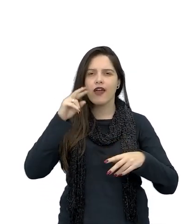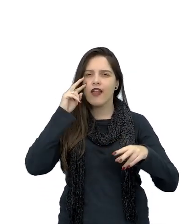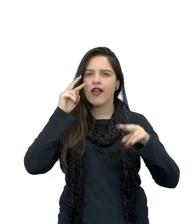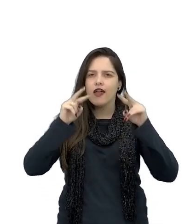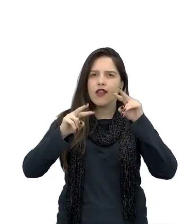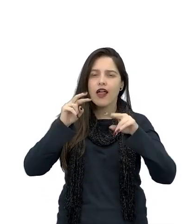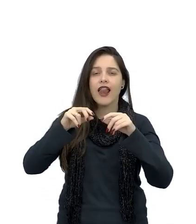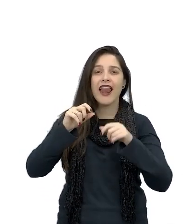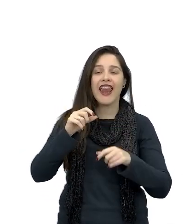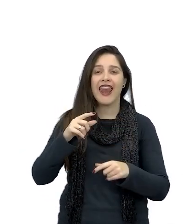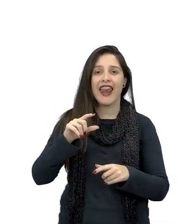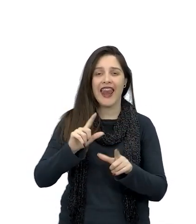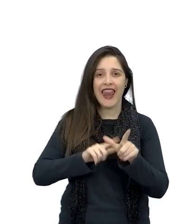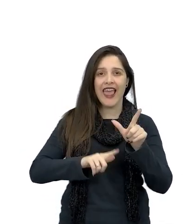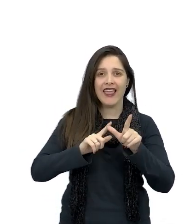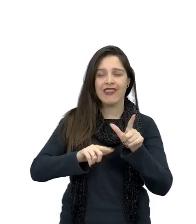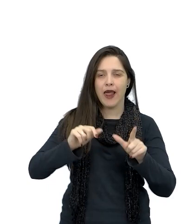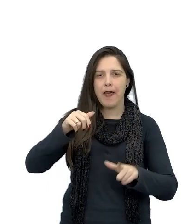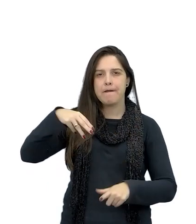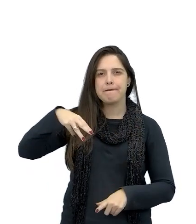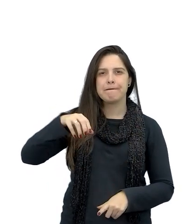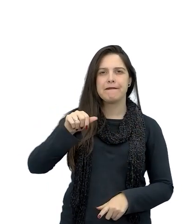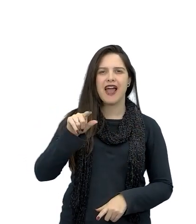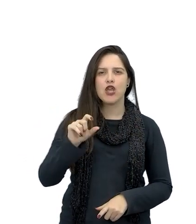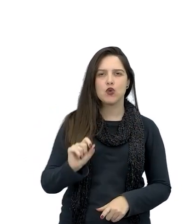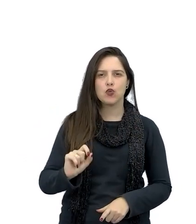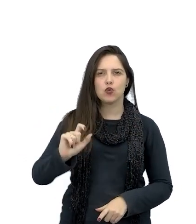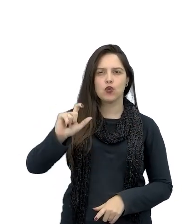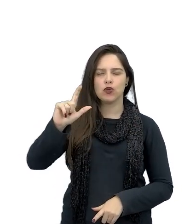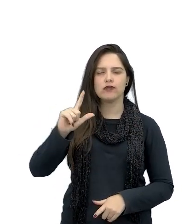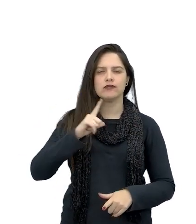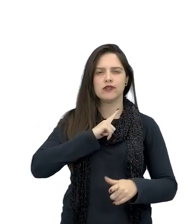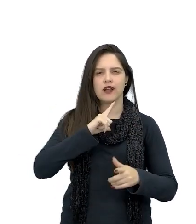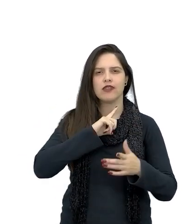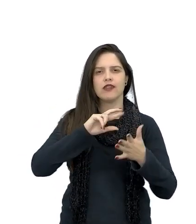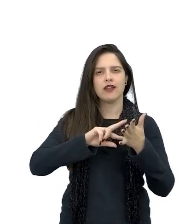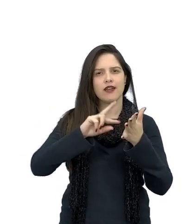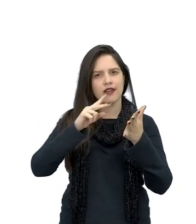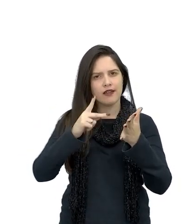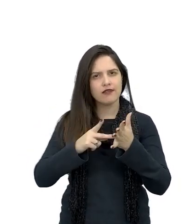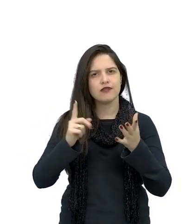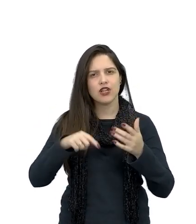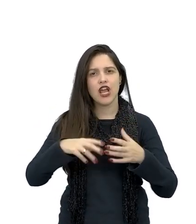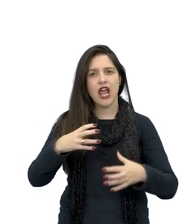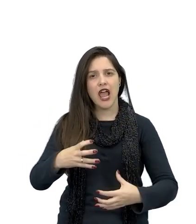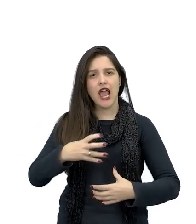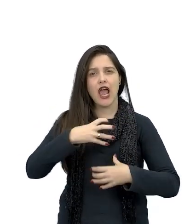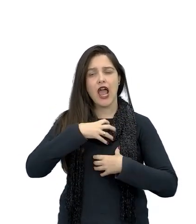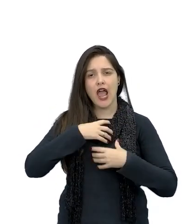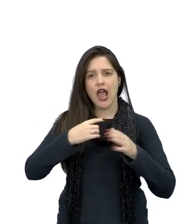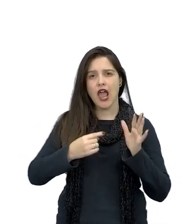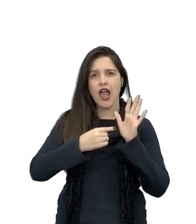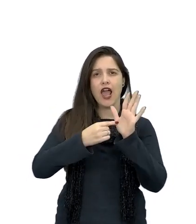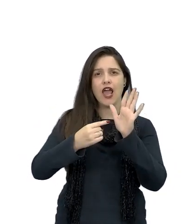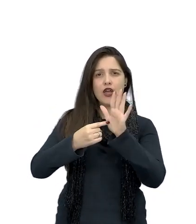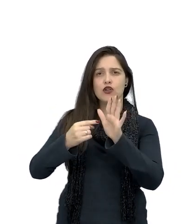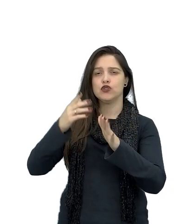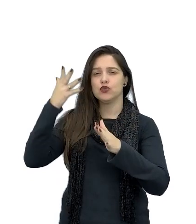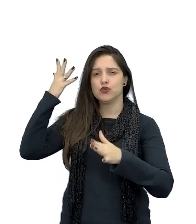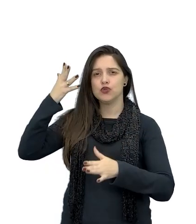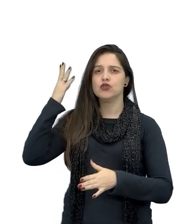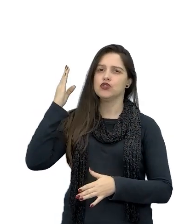letra maiúscula, não é? Aí no início de cada sentença, e das formas de indicar o discurso direto.